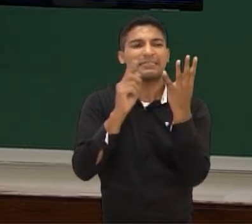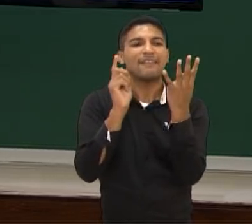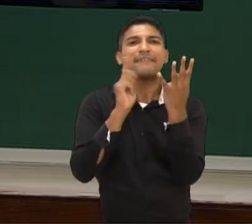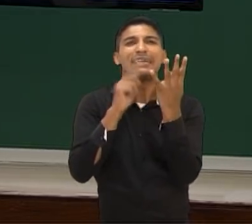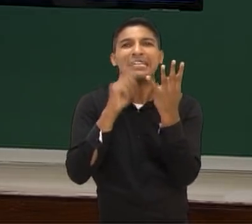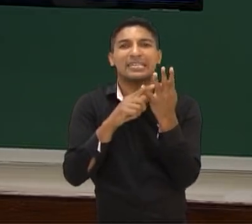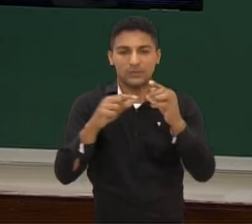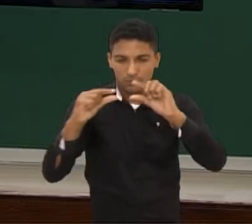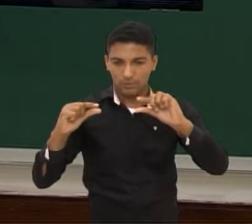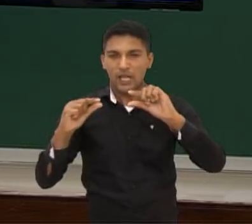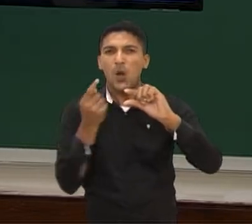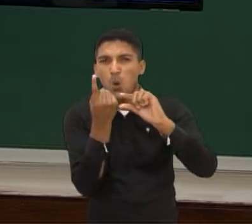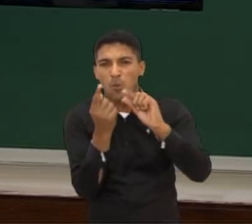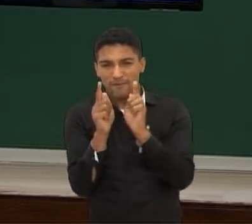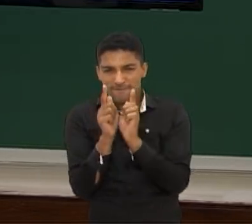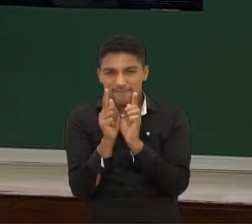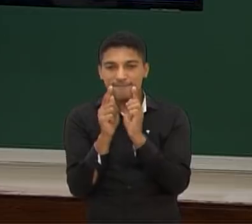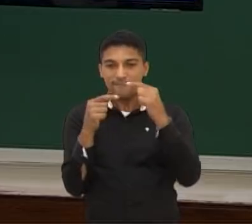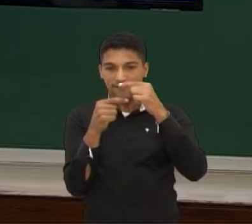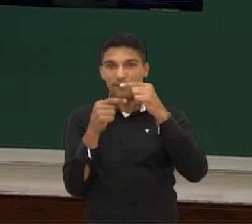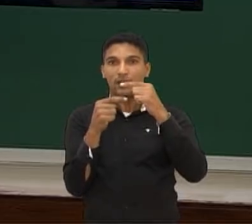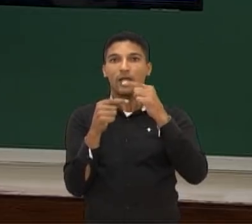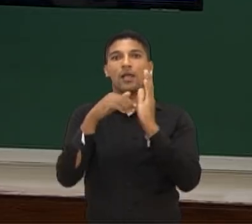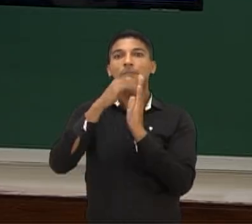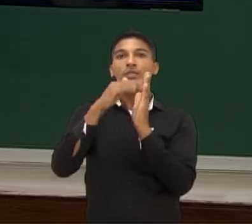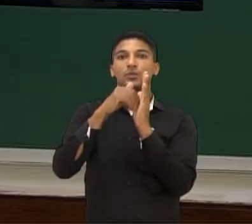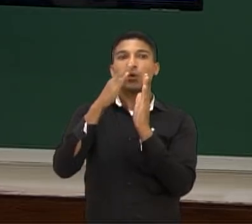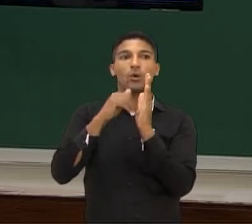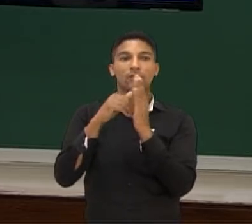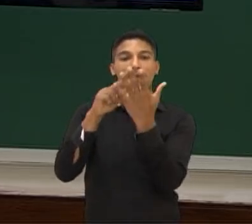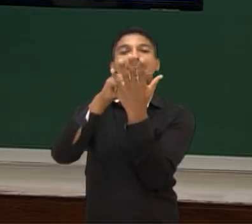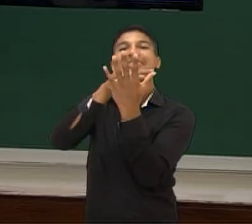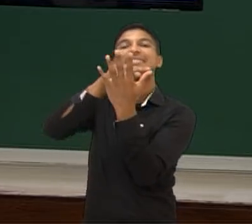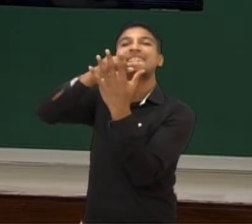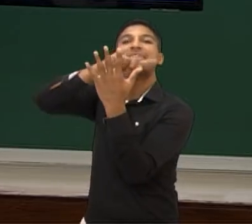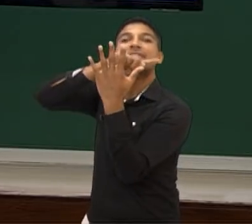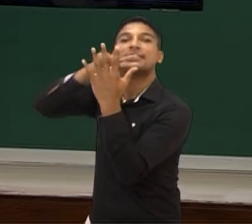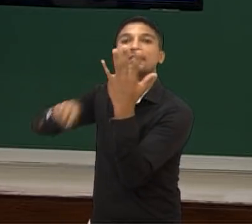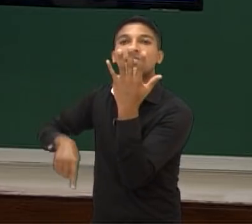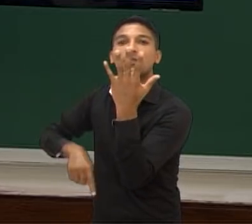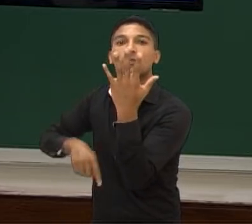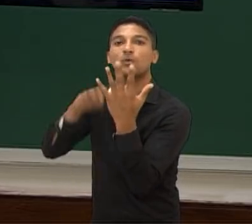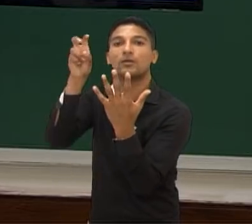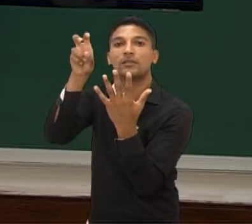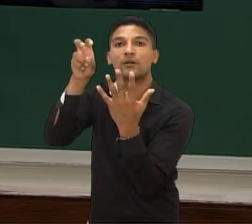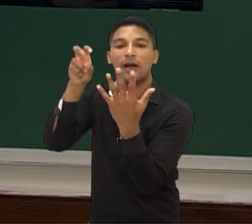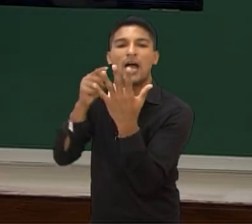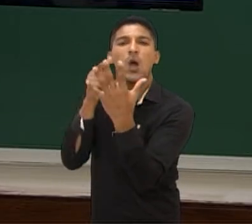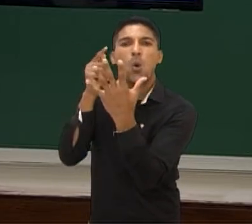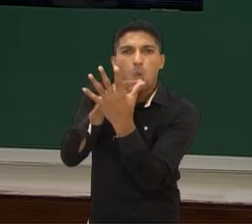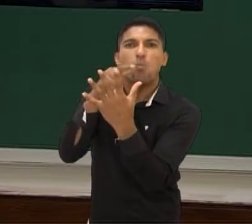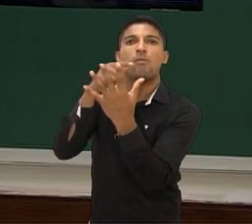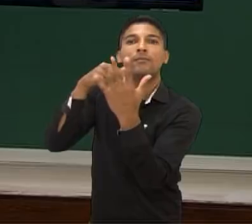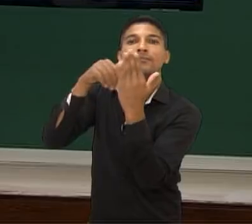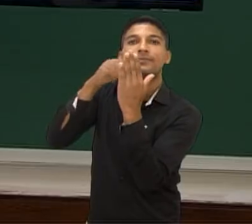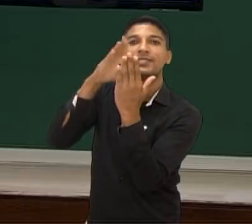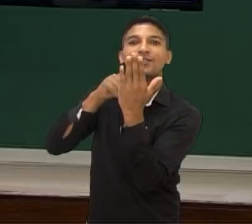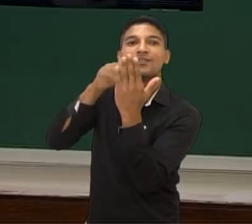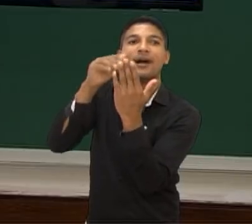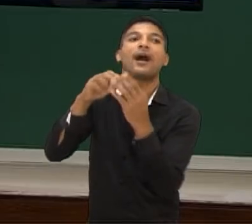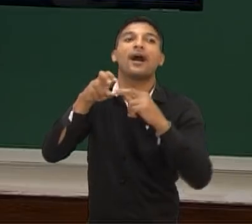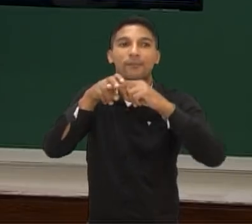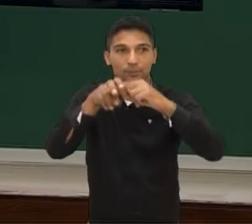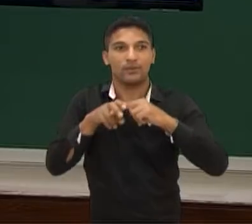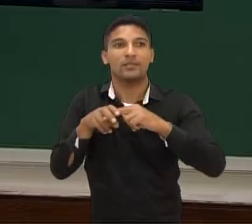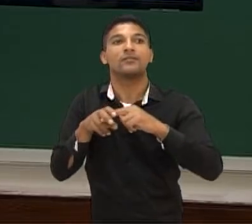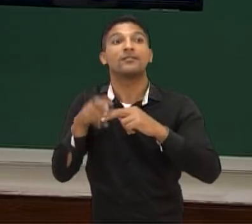somente uma das 5, certo? Uma das 5, por isso que a prof colocou aqui, ó, 1/5. Essa é uma maneira